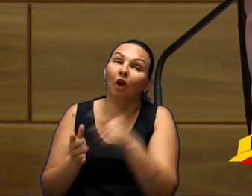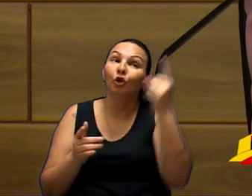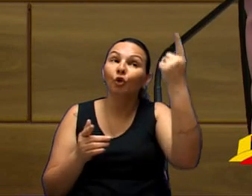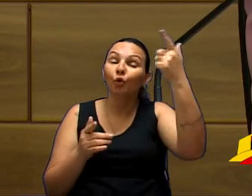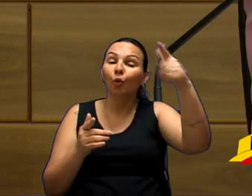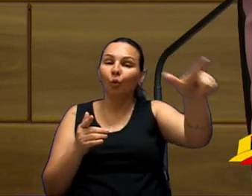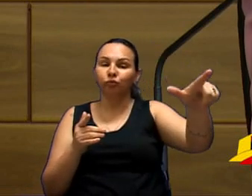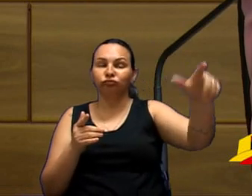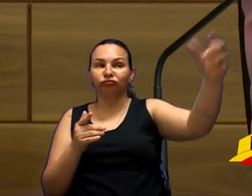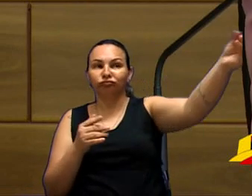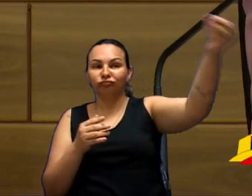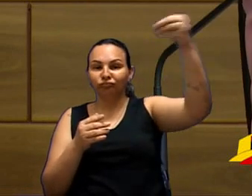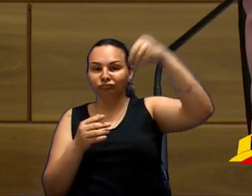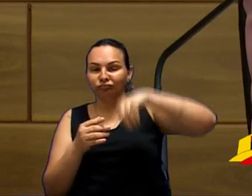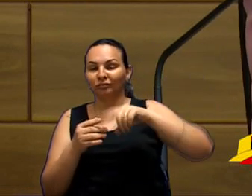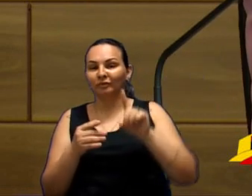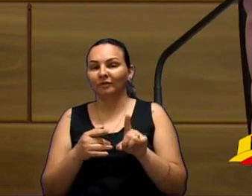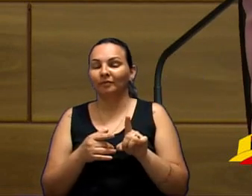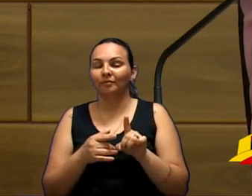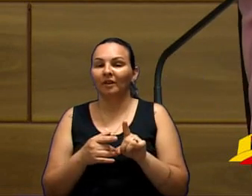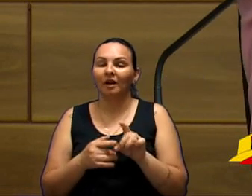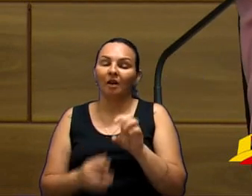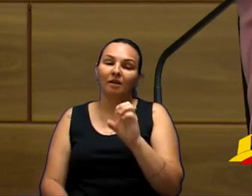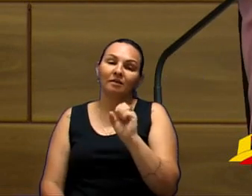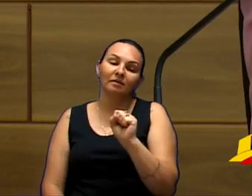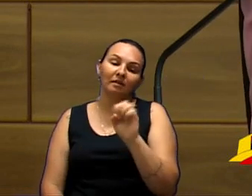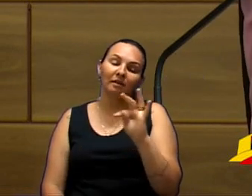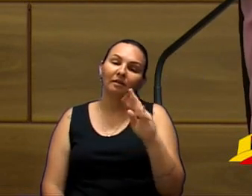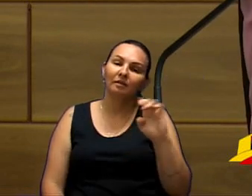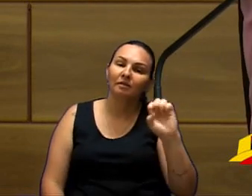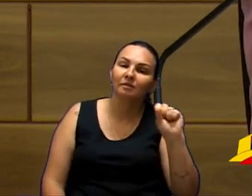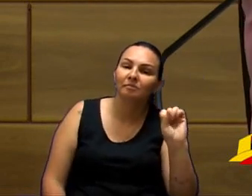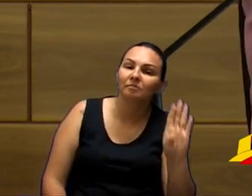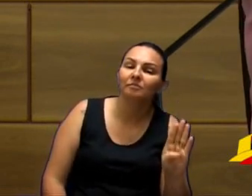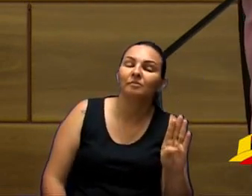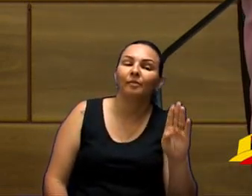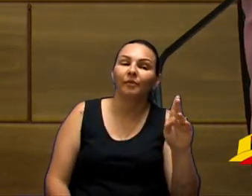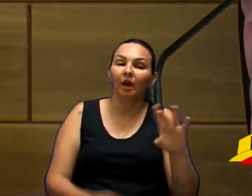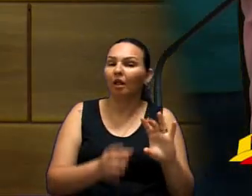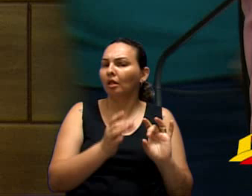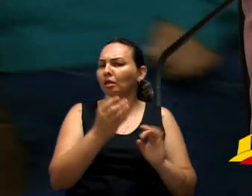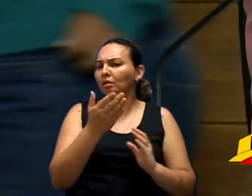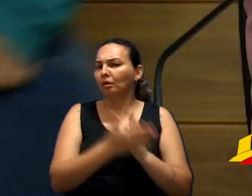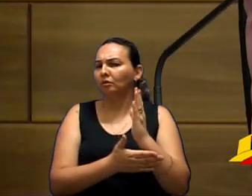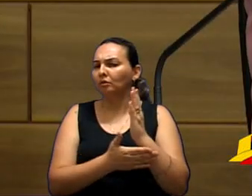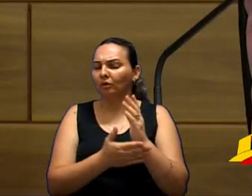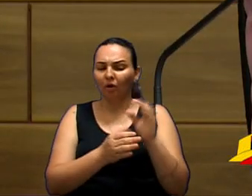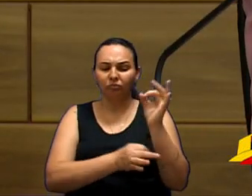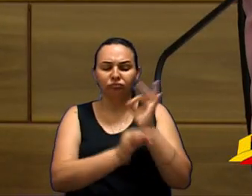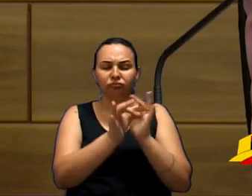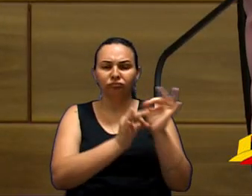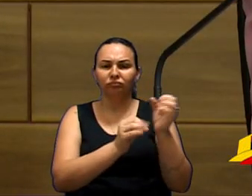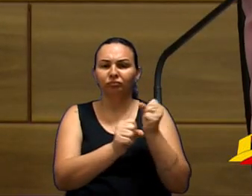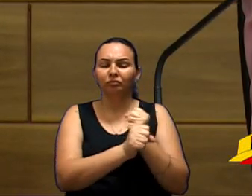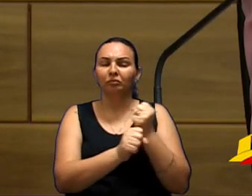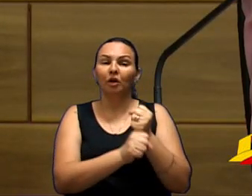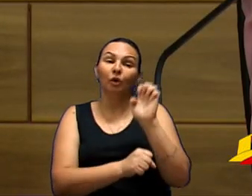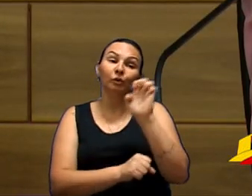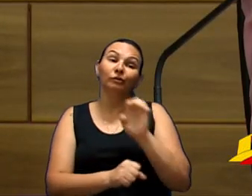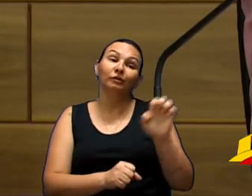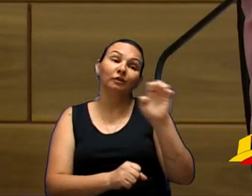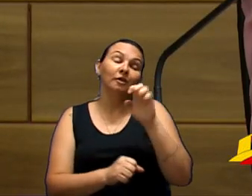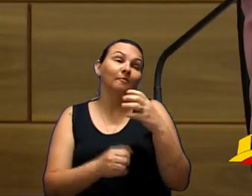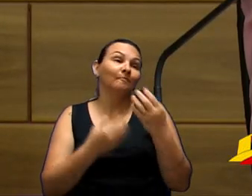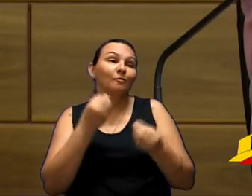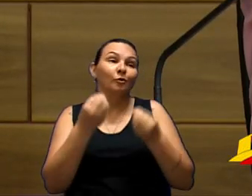por vezes né e então e essa tese ela acabou licenciando empreendimento quando é o estado que licencia nós não temos